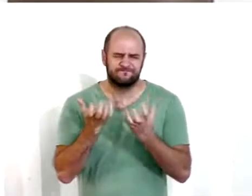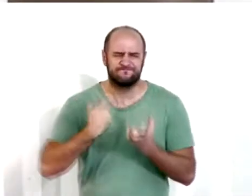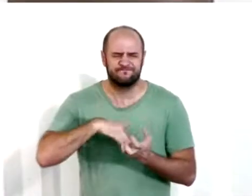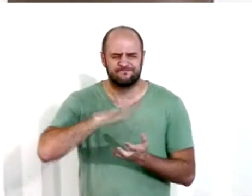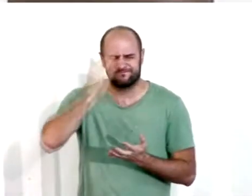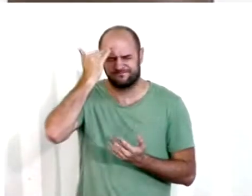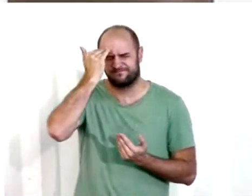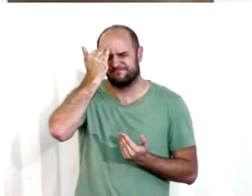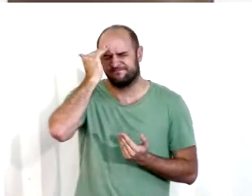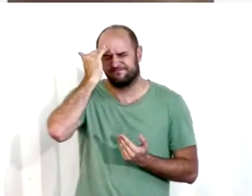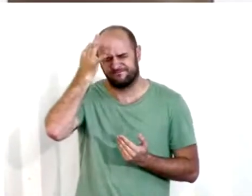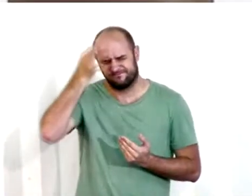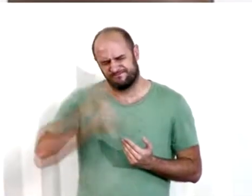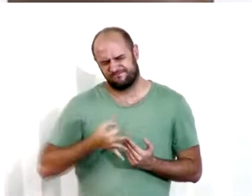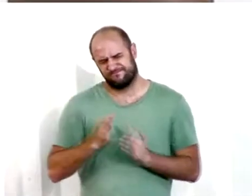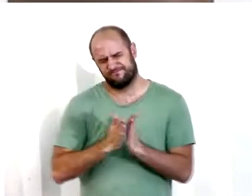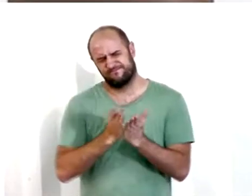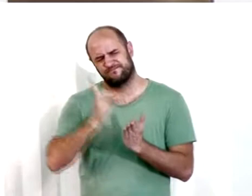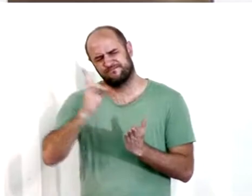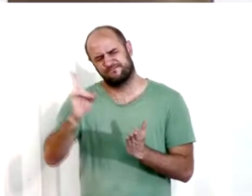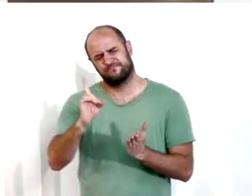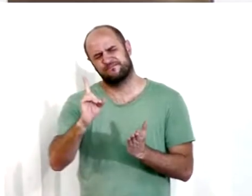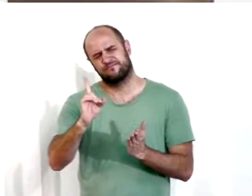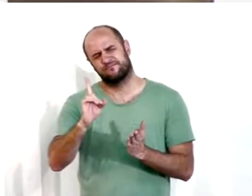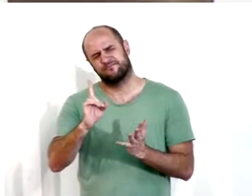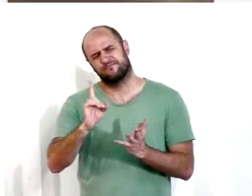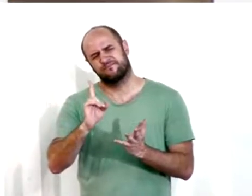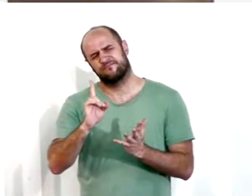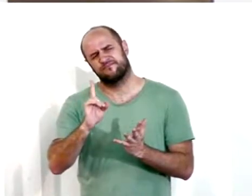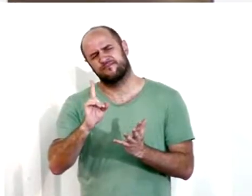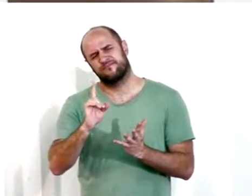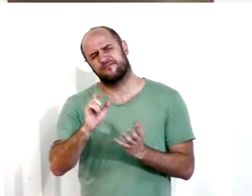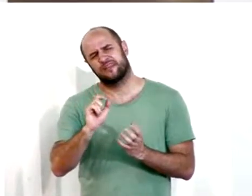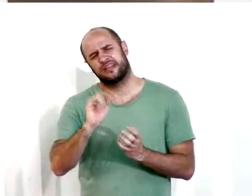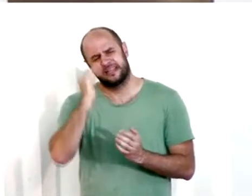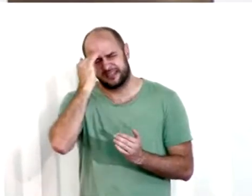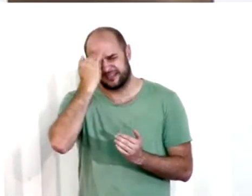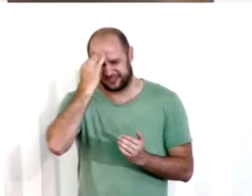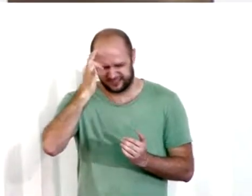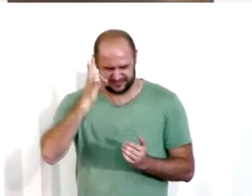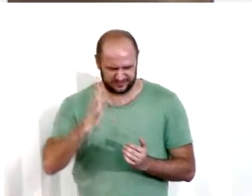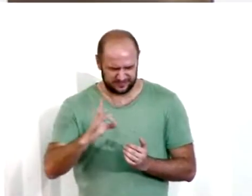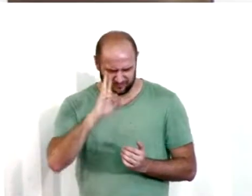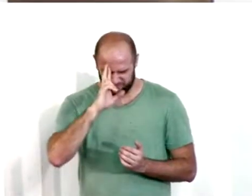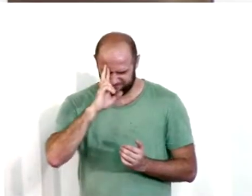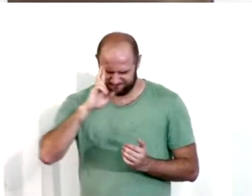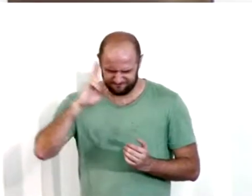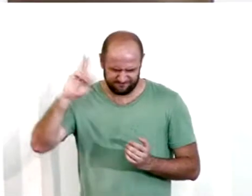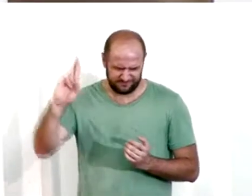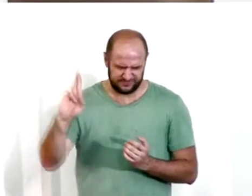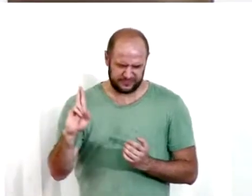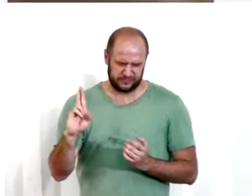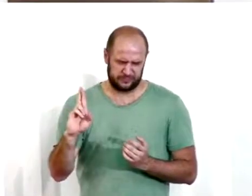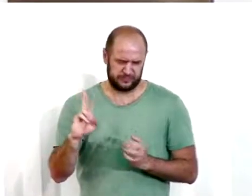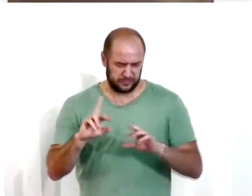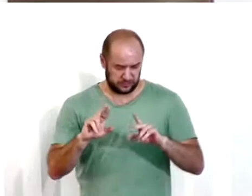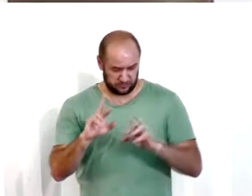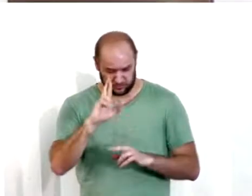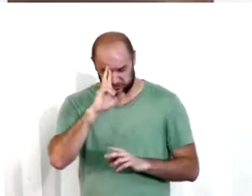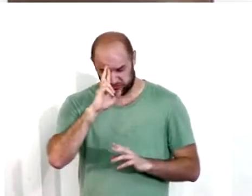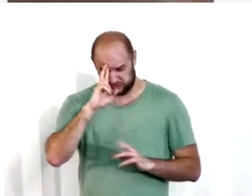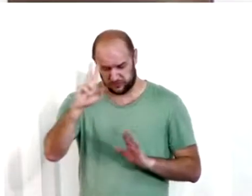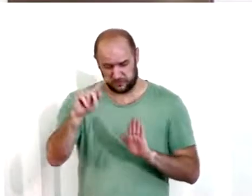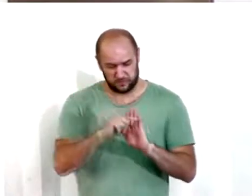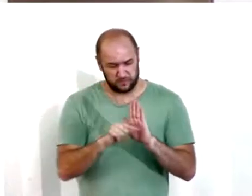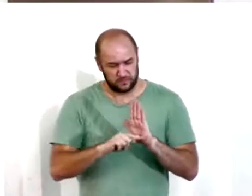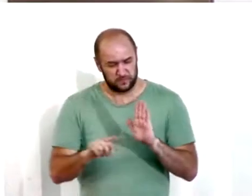tuas verdades, que de fato a dimensão do plano eterno do Senhor, assim como o Senhor revela na